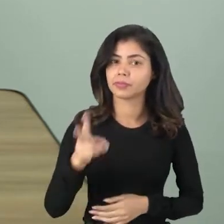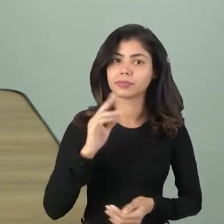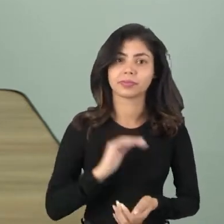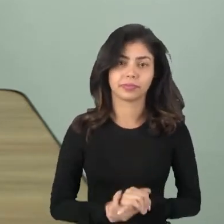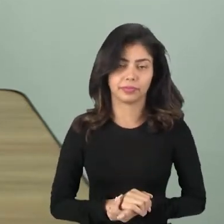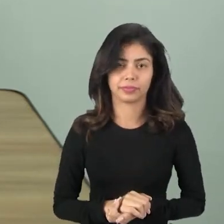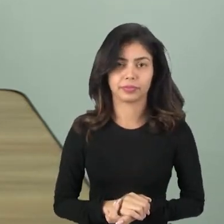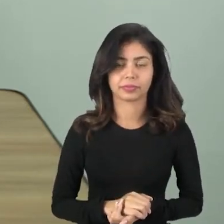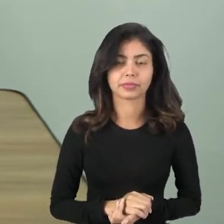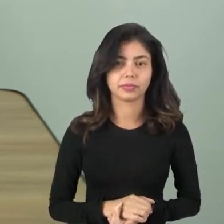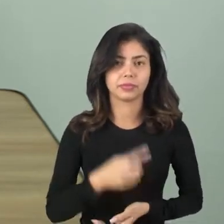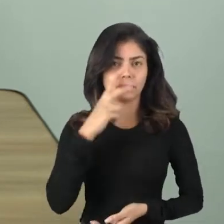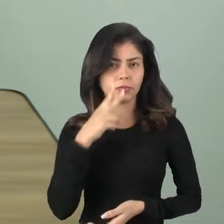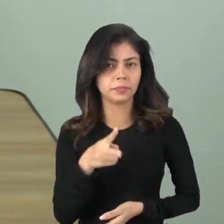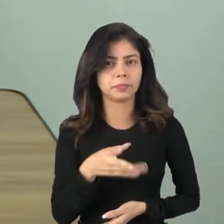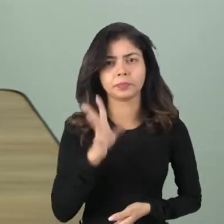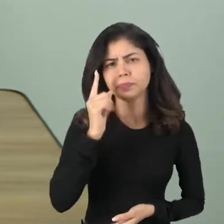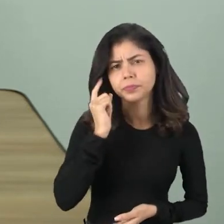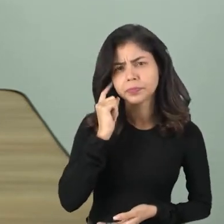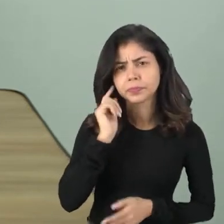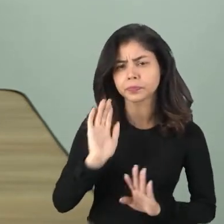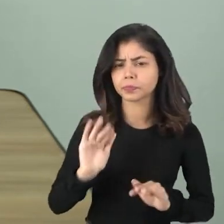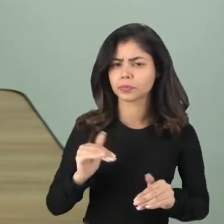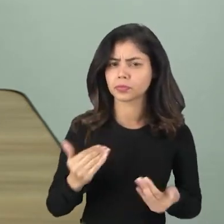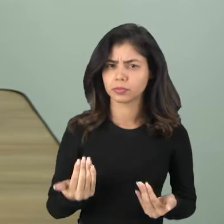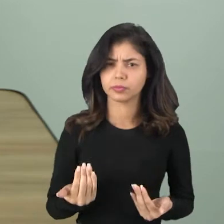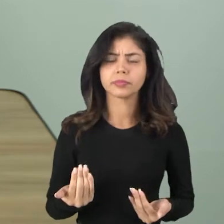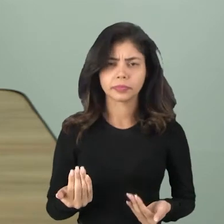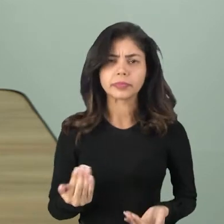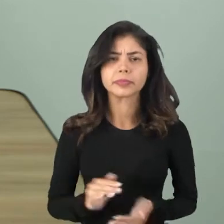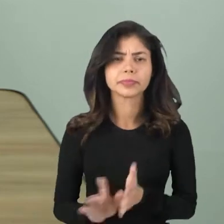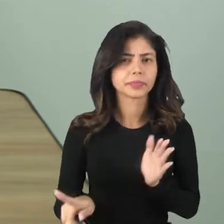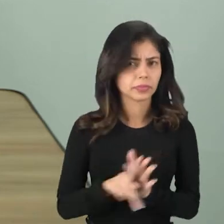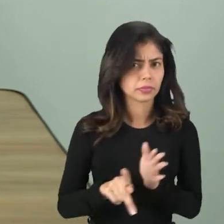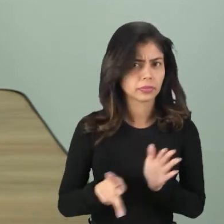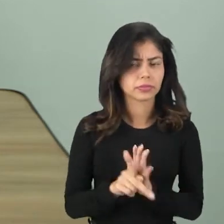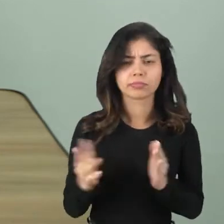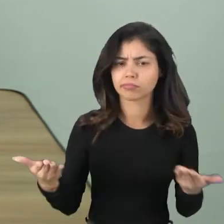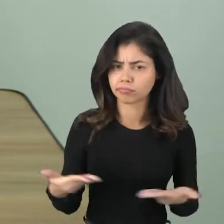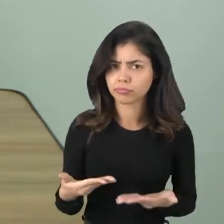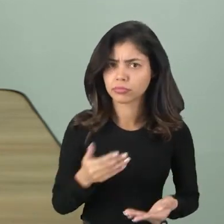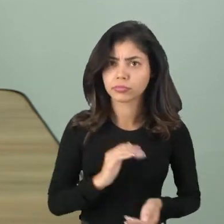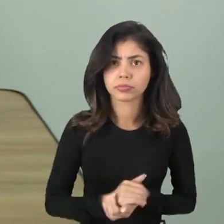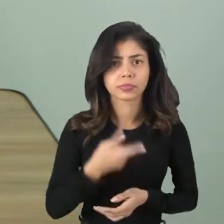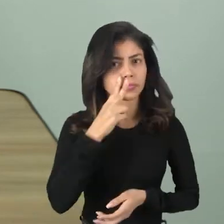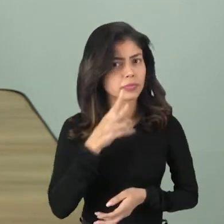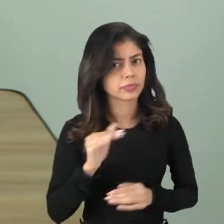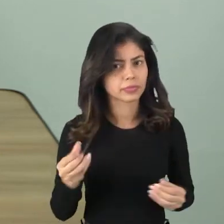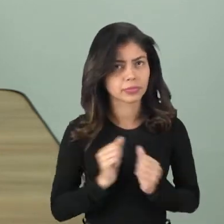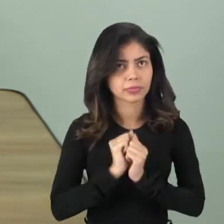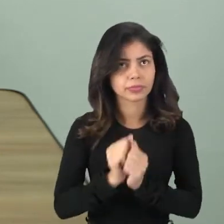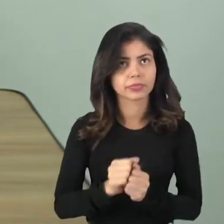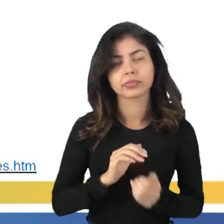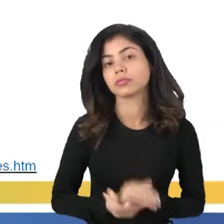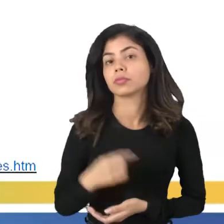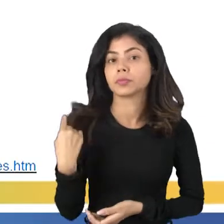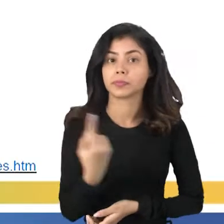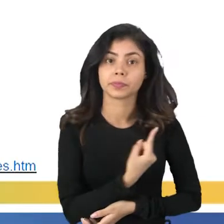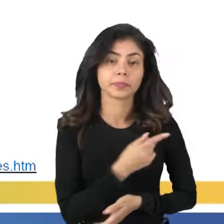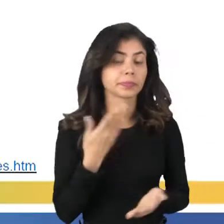continuidade Você já parou para pensar Qual será a propriedade dessa vez Vamos ver comigo